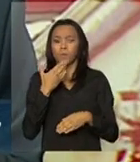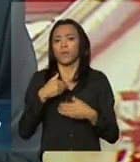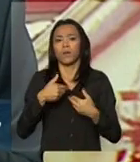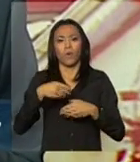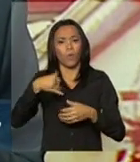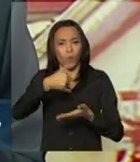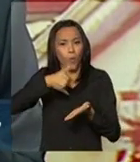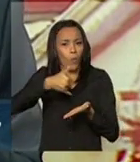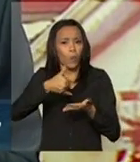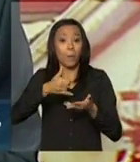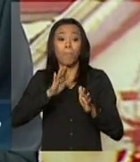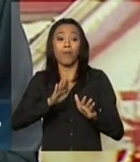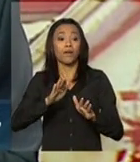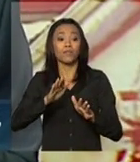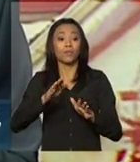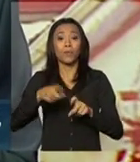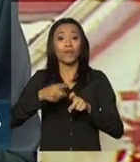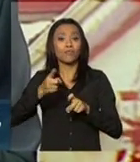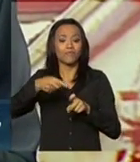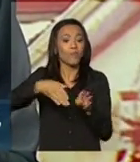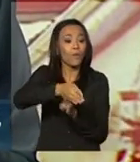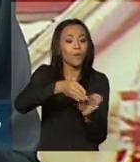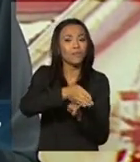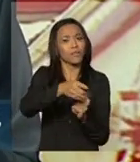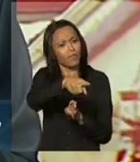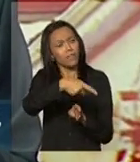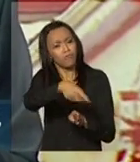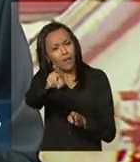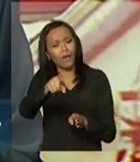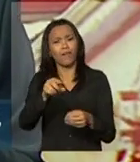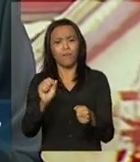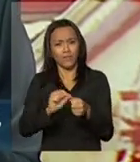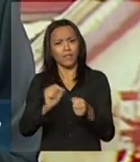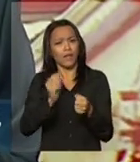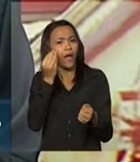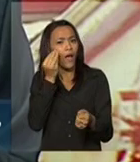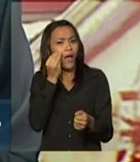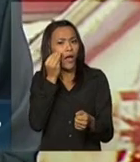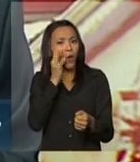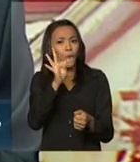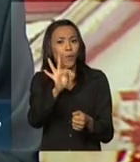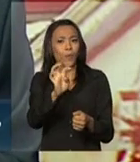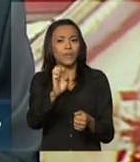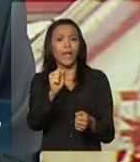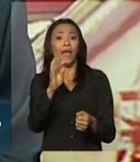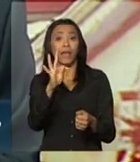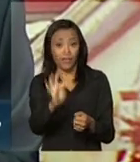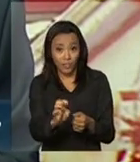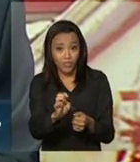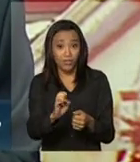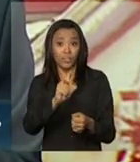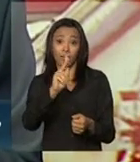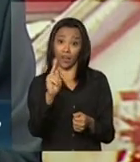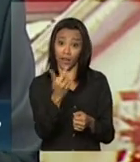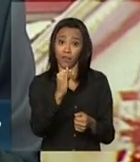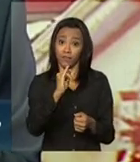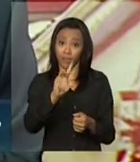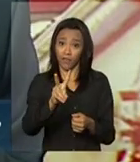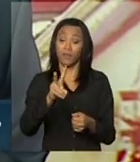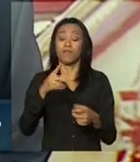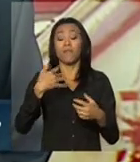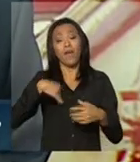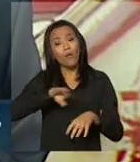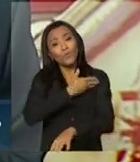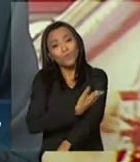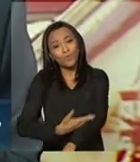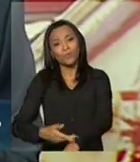pessoa e não aconselha e não requisita o teste HIV. Isso eu acho que é uma mudança importante que a gente tem que produzir, né,